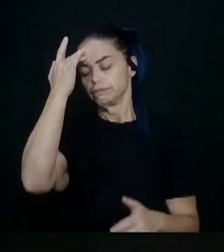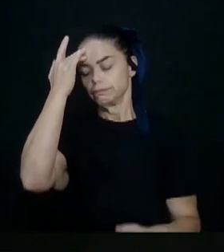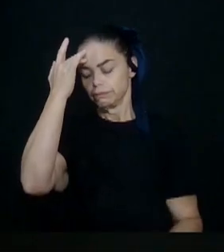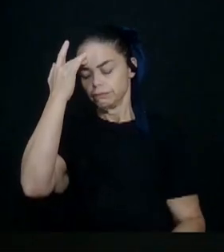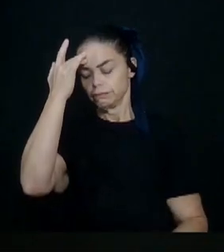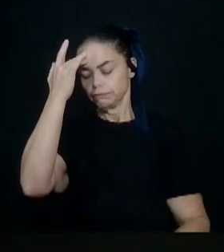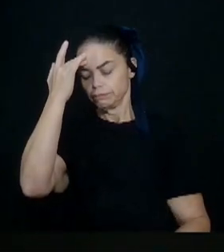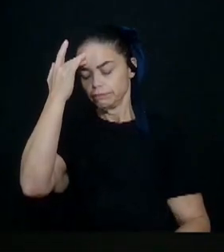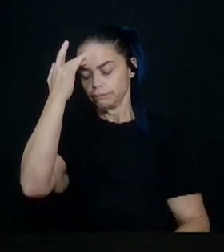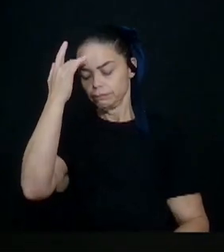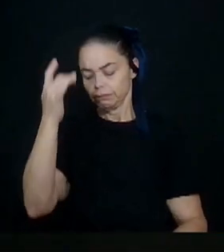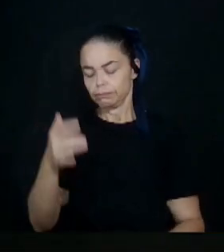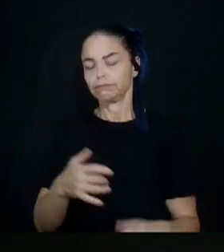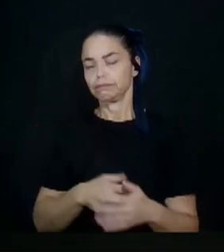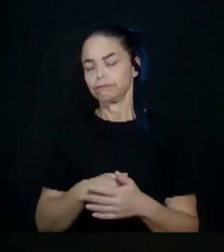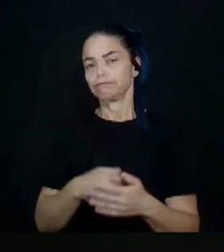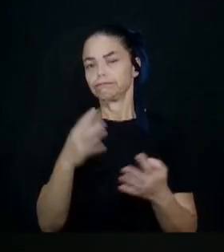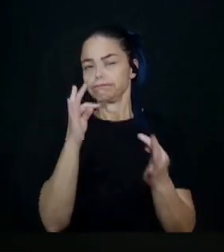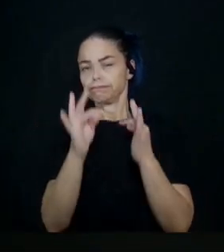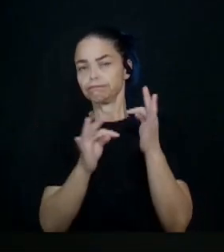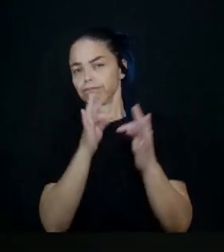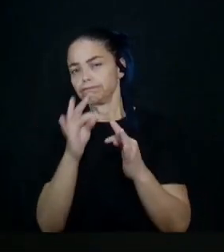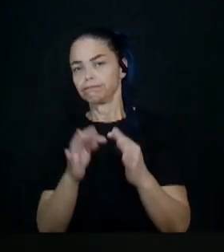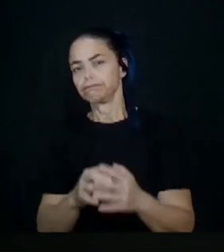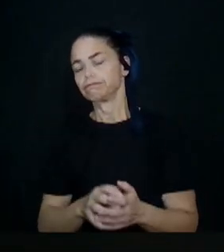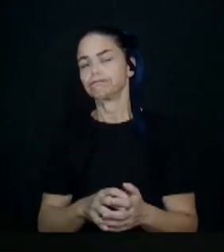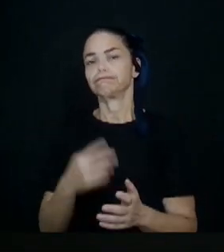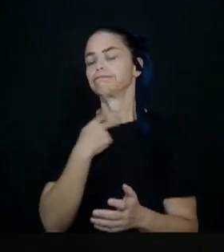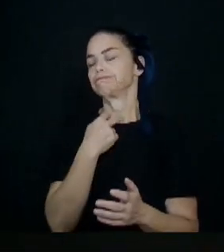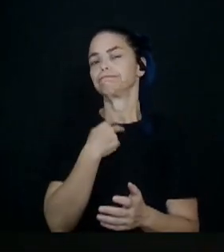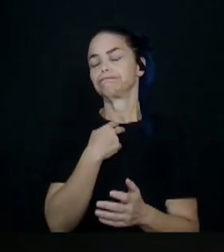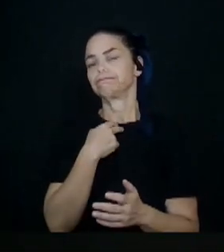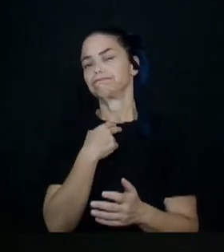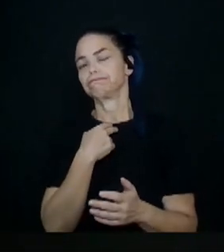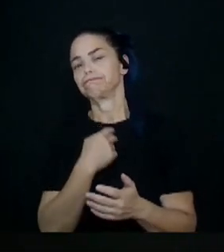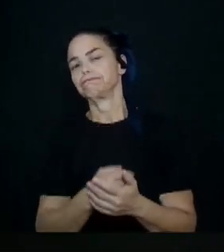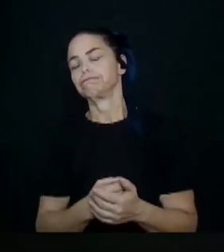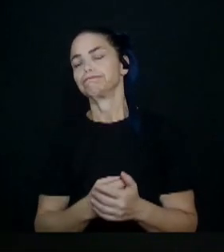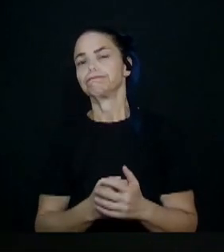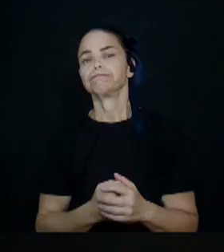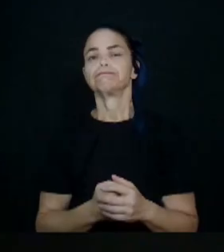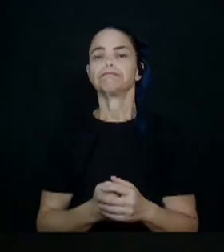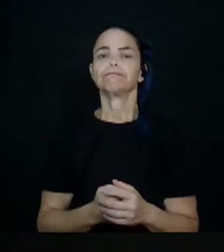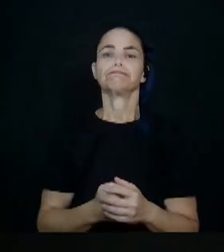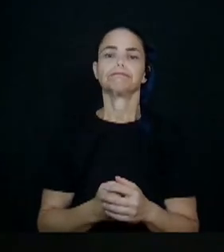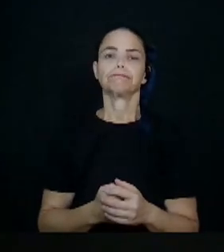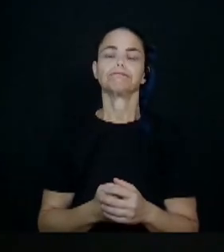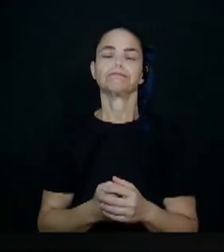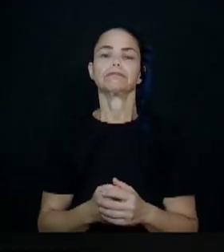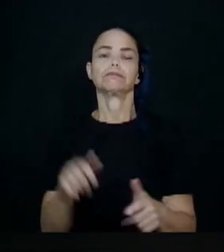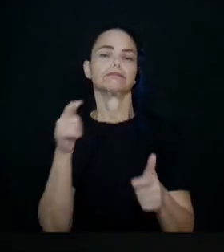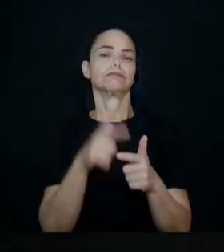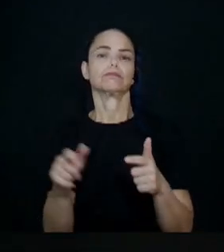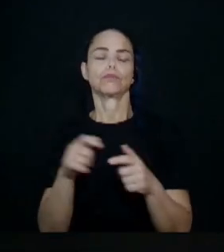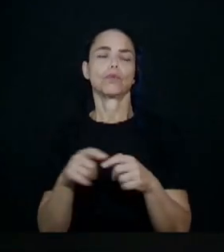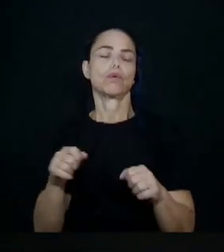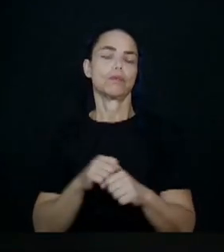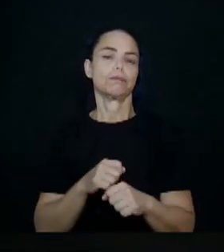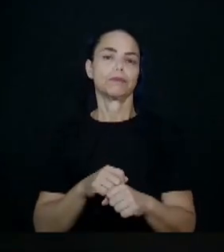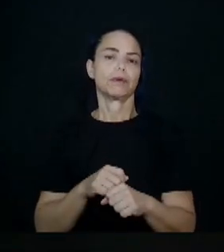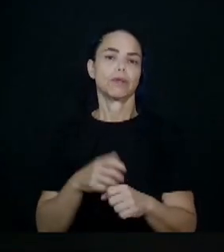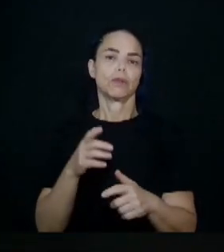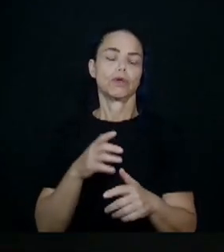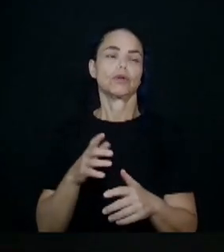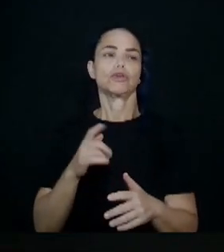a terapia é algo que a gente não pode utilizar ela para quando estoura o problema. No meu ponto de